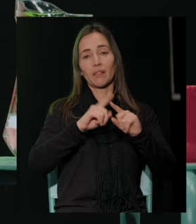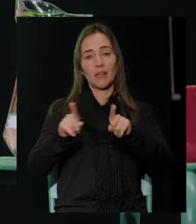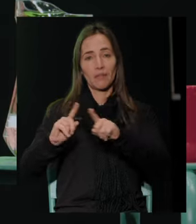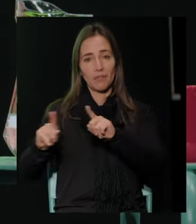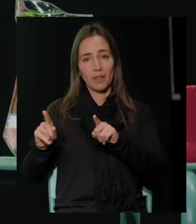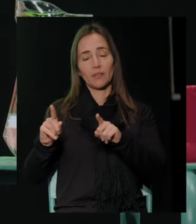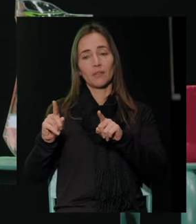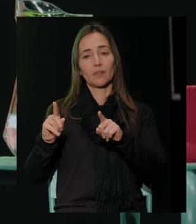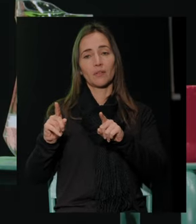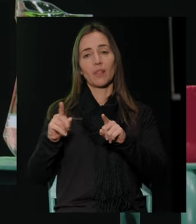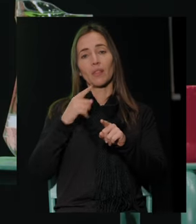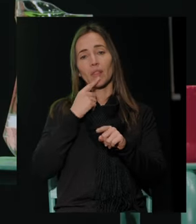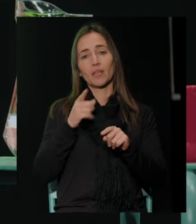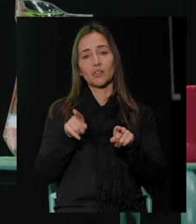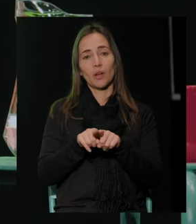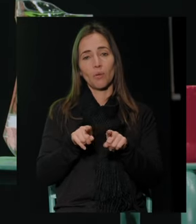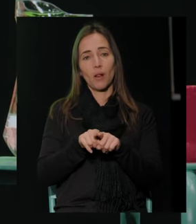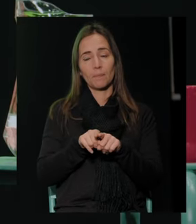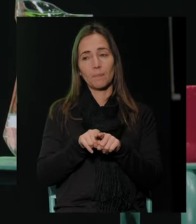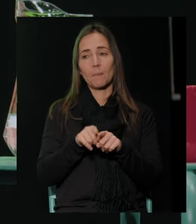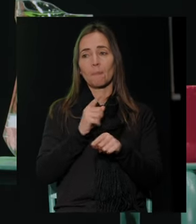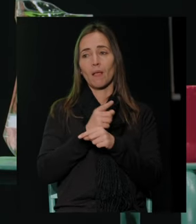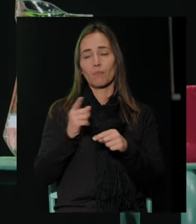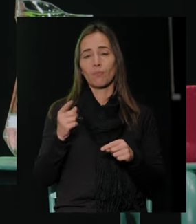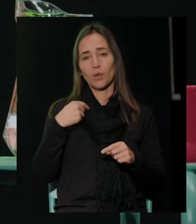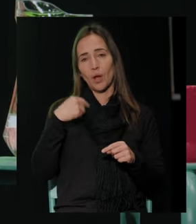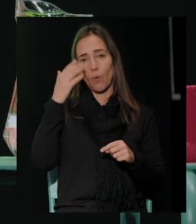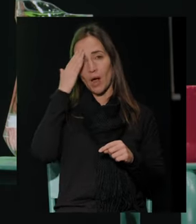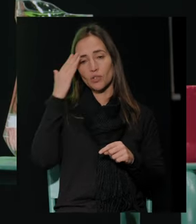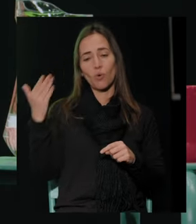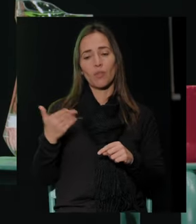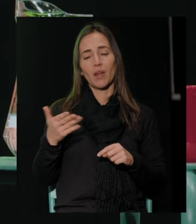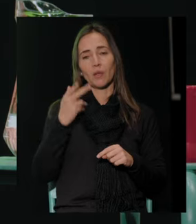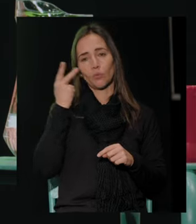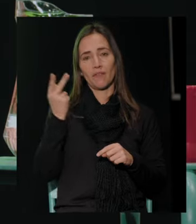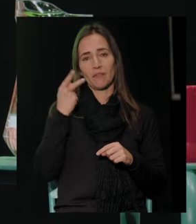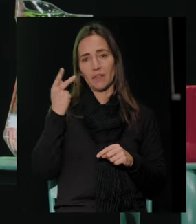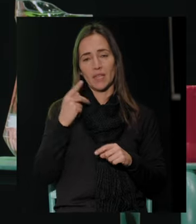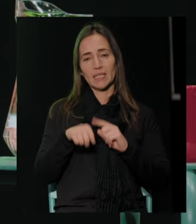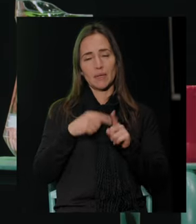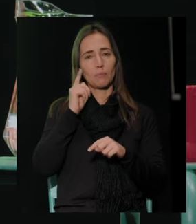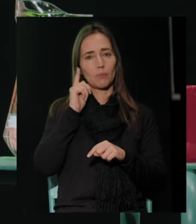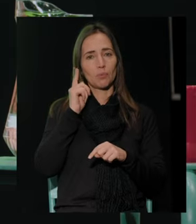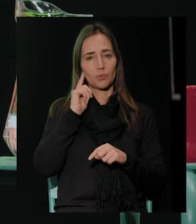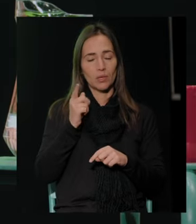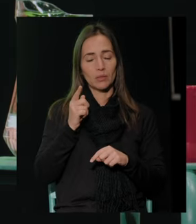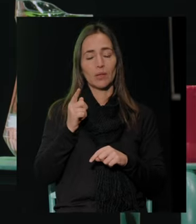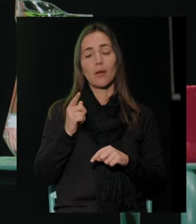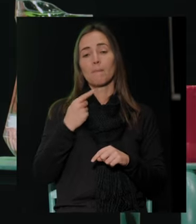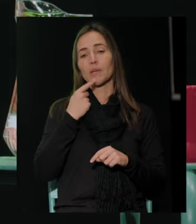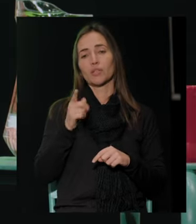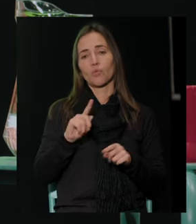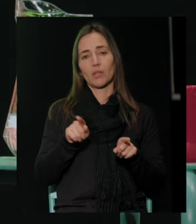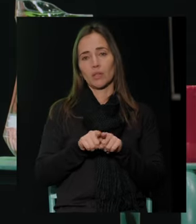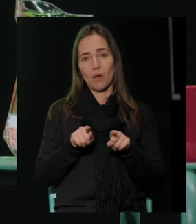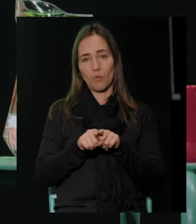modo algum, sinónimo de uma... porque eu acho que a questão do direito à vida que é sempre o ponto de partida, não é? Não são de todo sinónimo de dizer